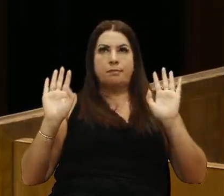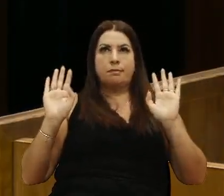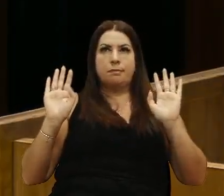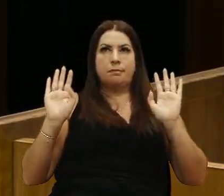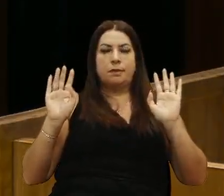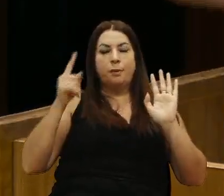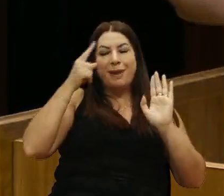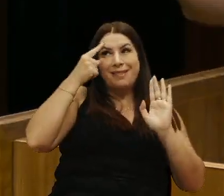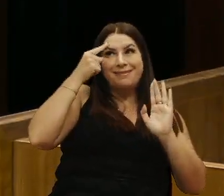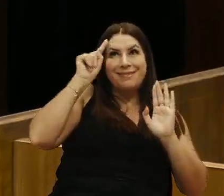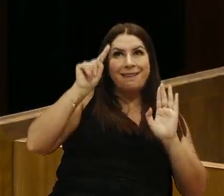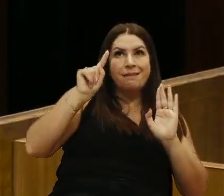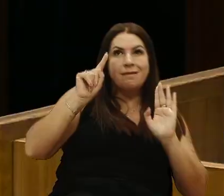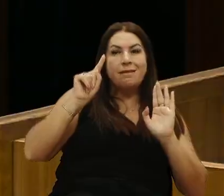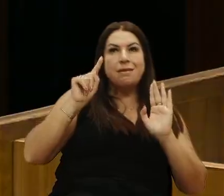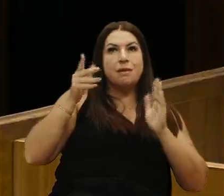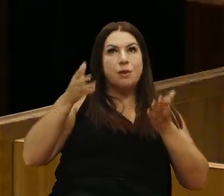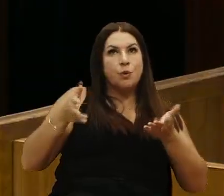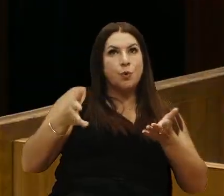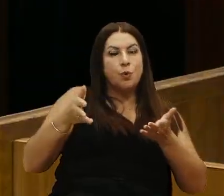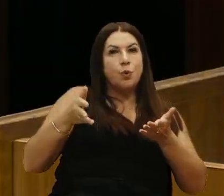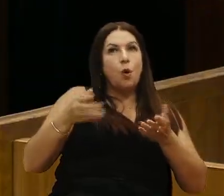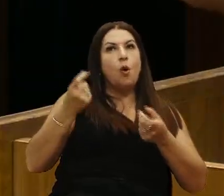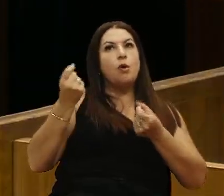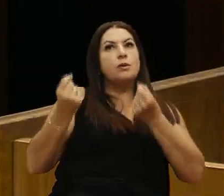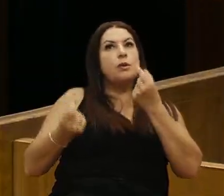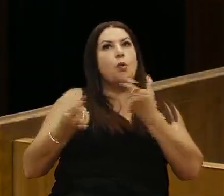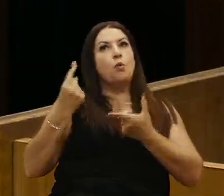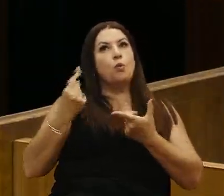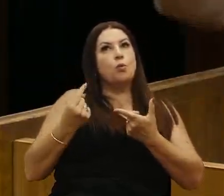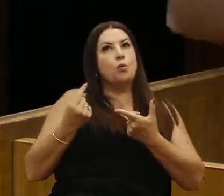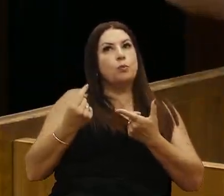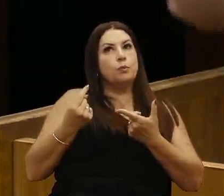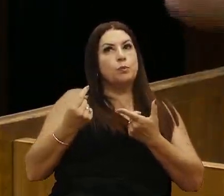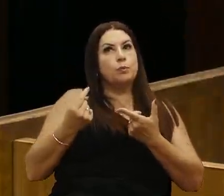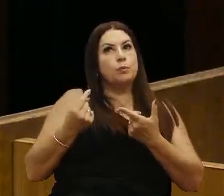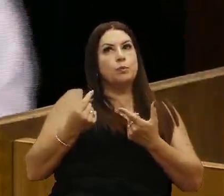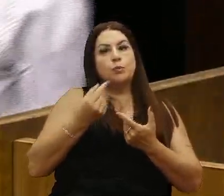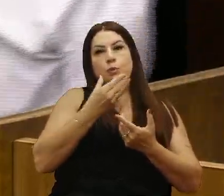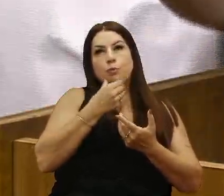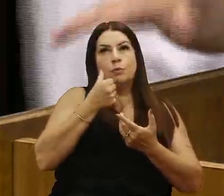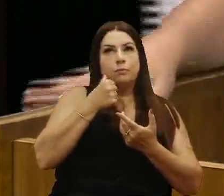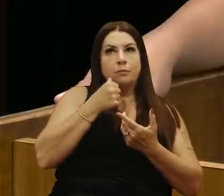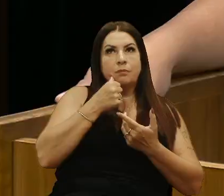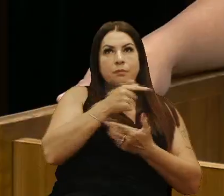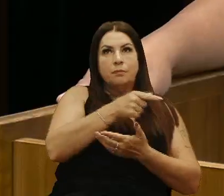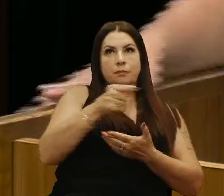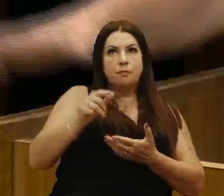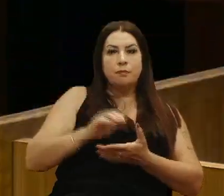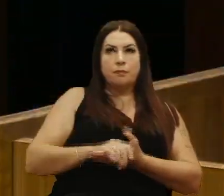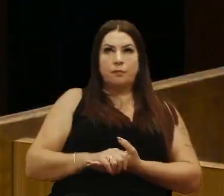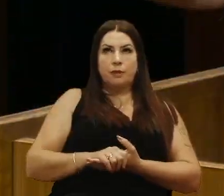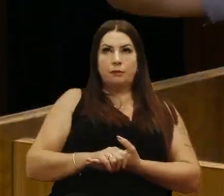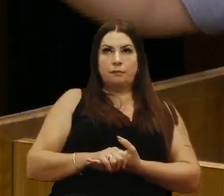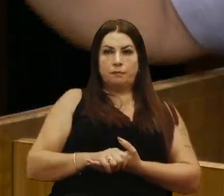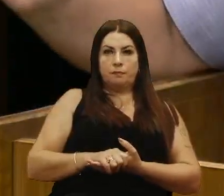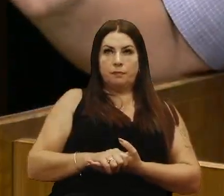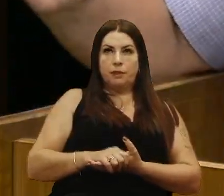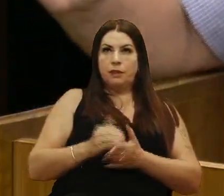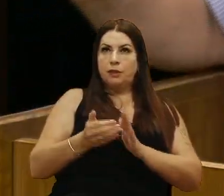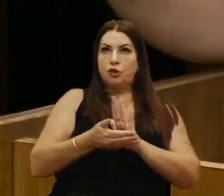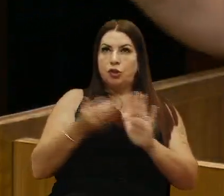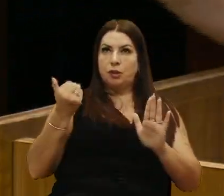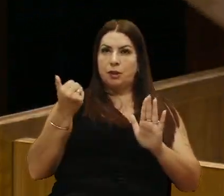uma ideia agora de alguns ou algumas ou algumes de querer tirar